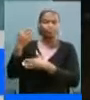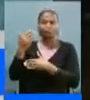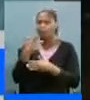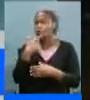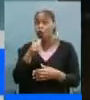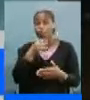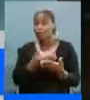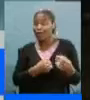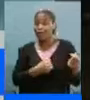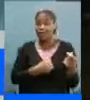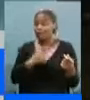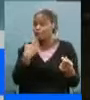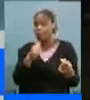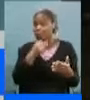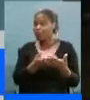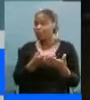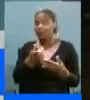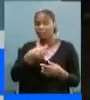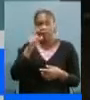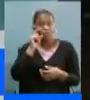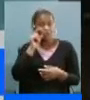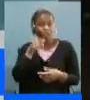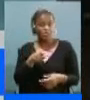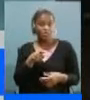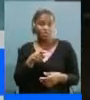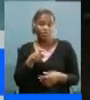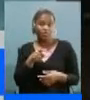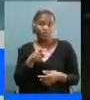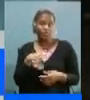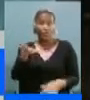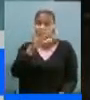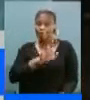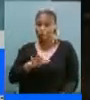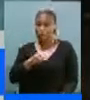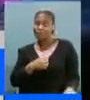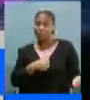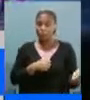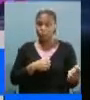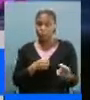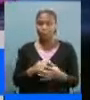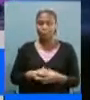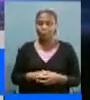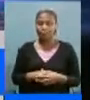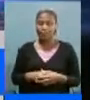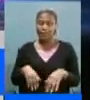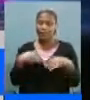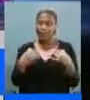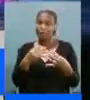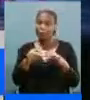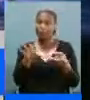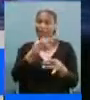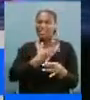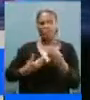morrer. Então, Estrelas de Cabo Verde é um defensor desse género de dança. Optam sempre pelos